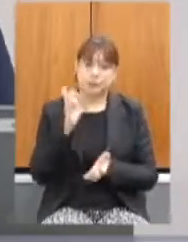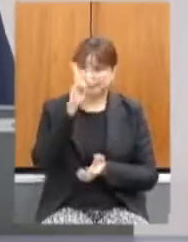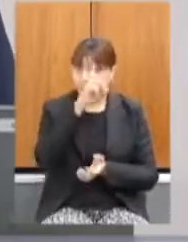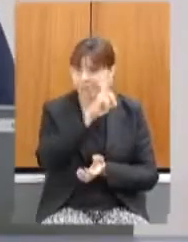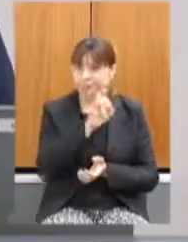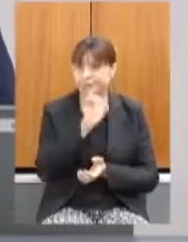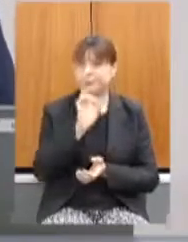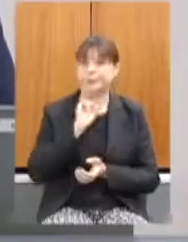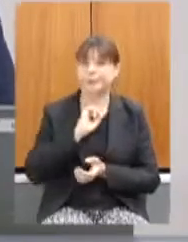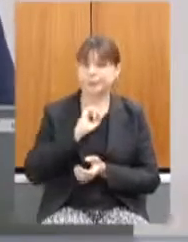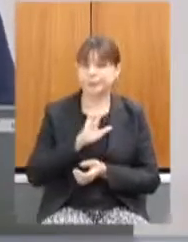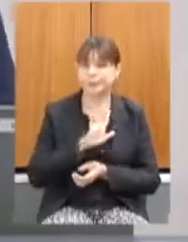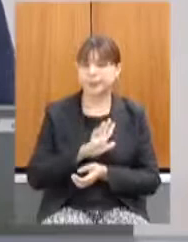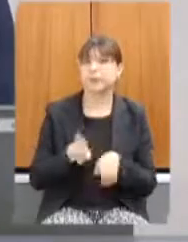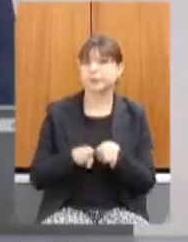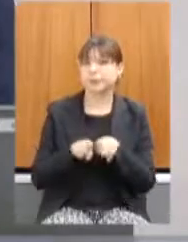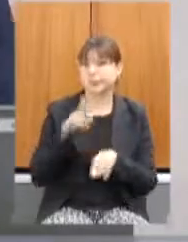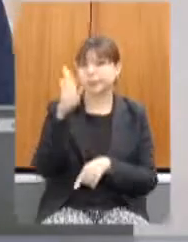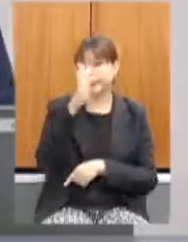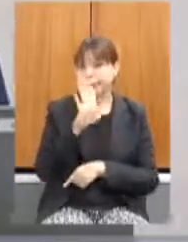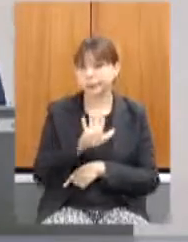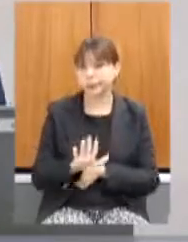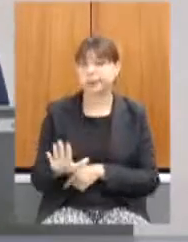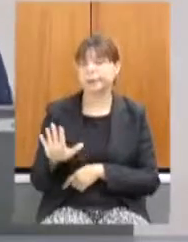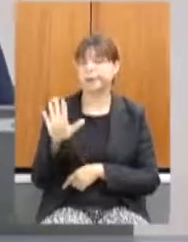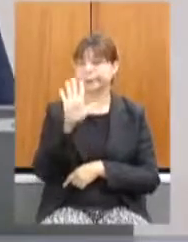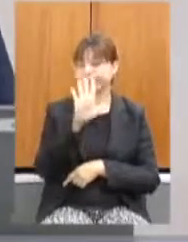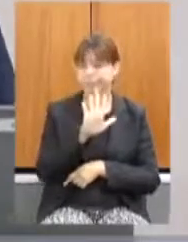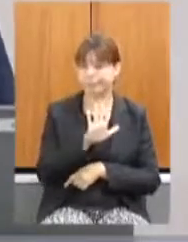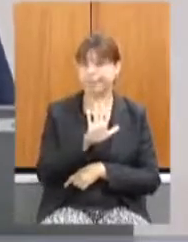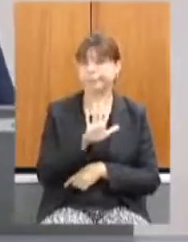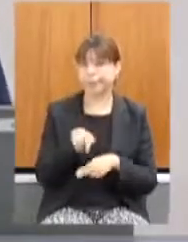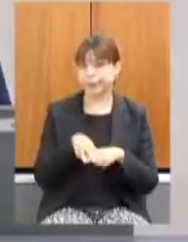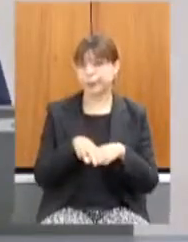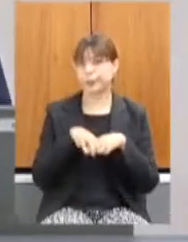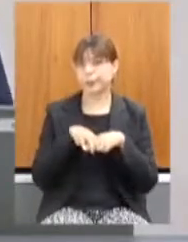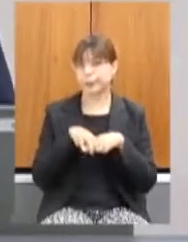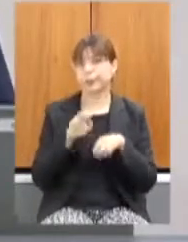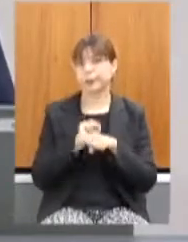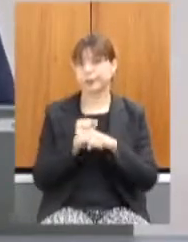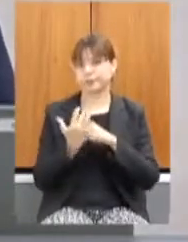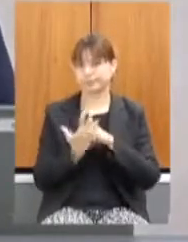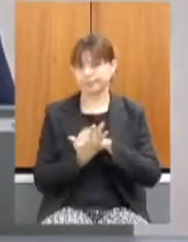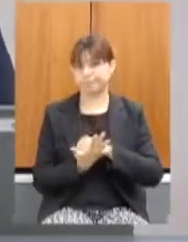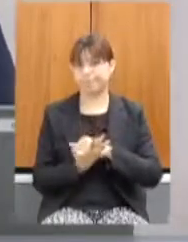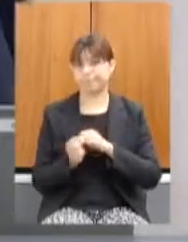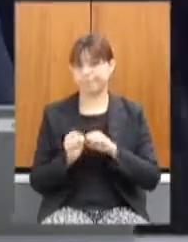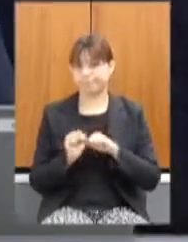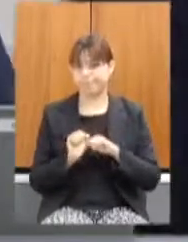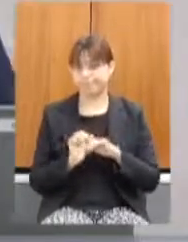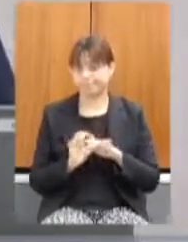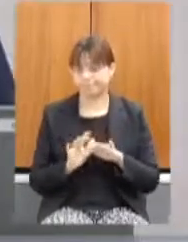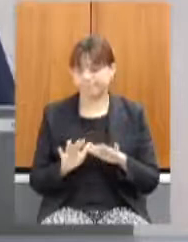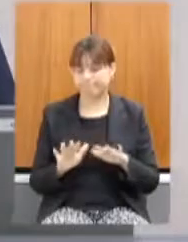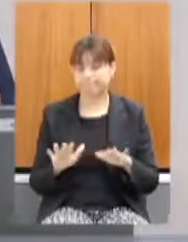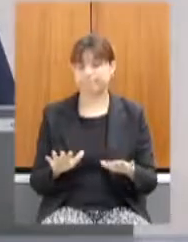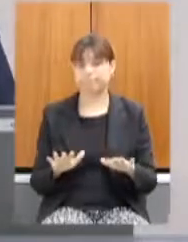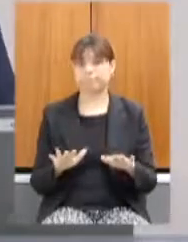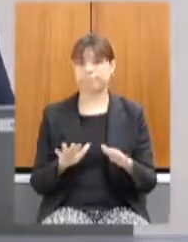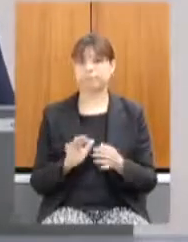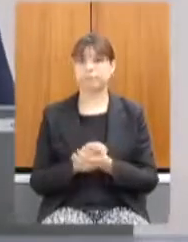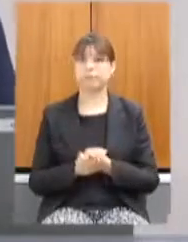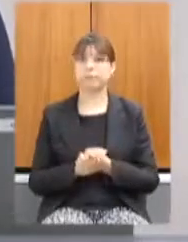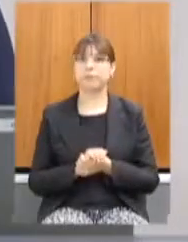que o Brasil está passando que Minas Gerais está passando com relação à pandemia bom e uma uma Uma